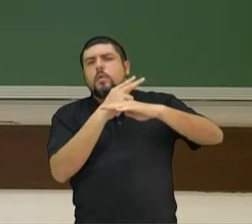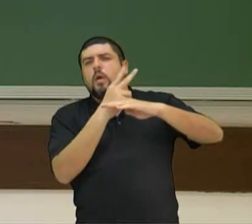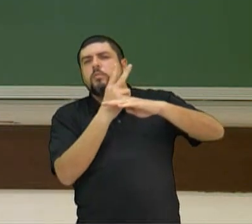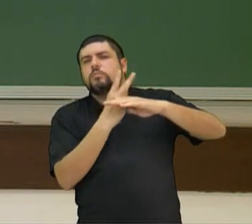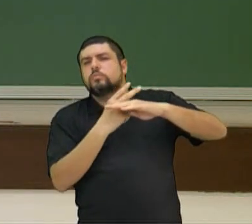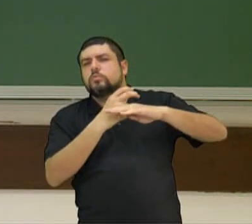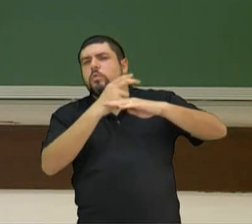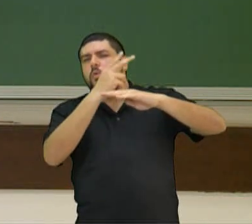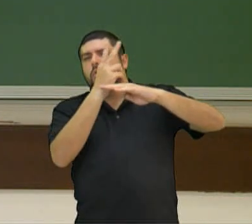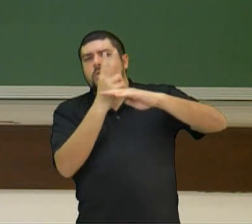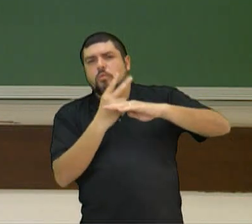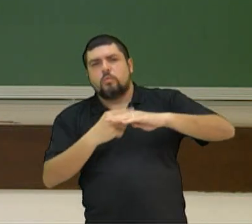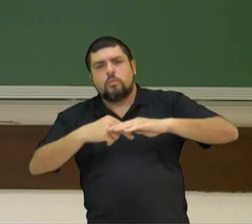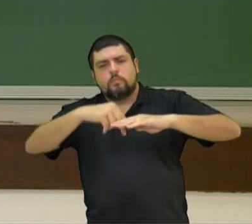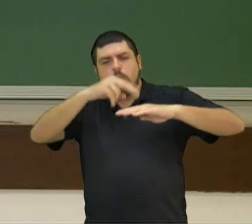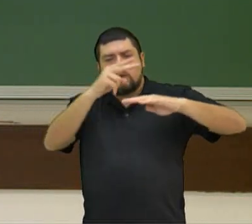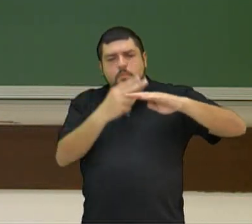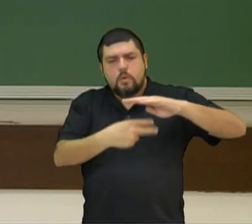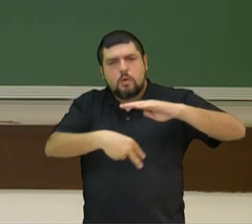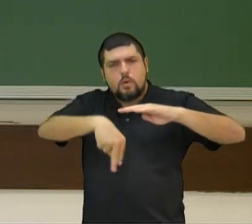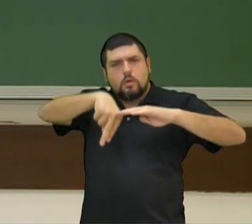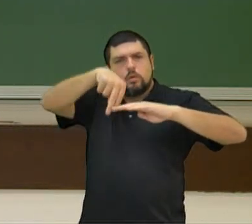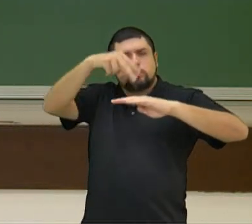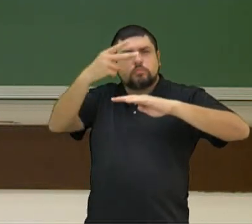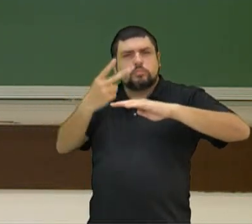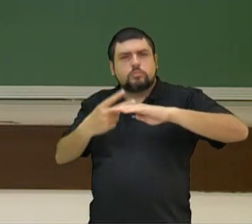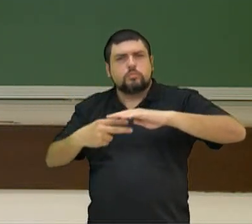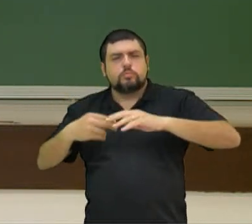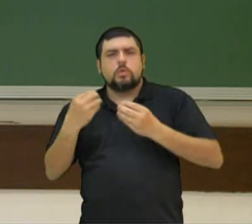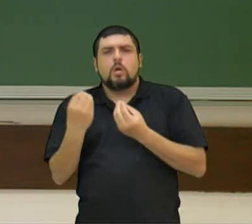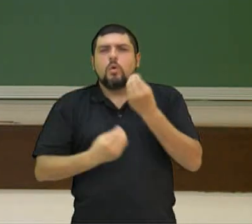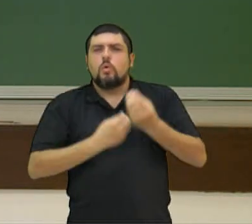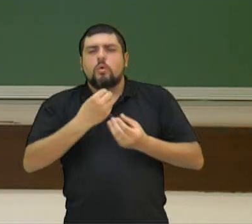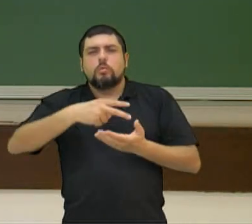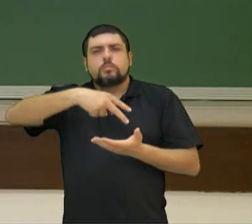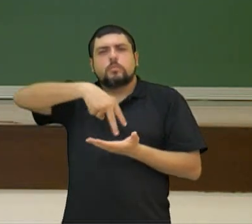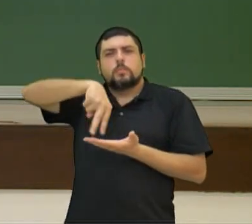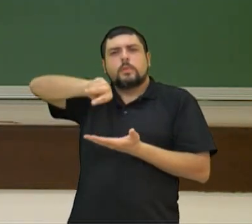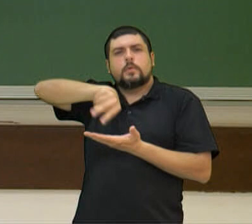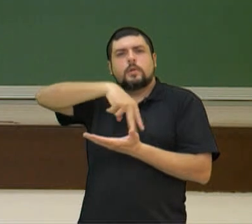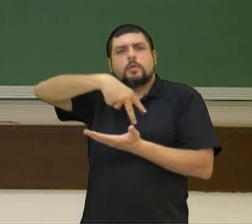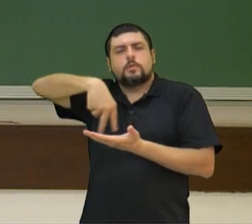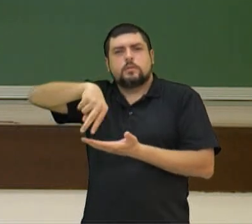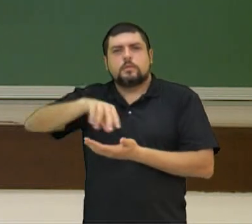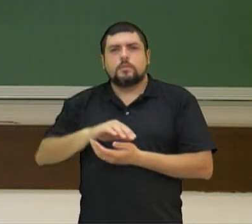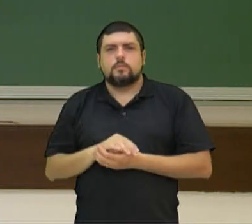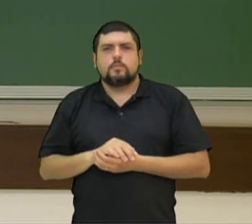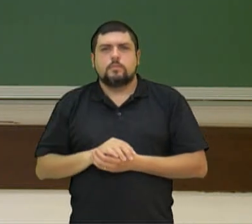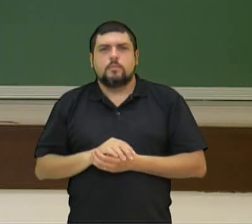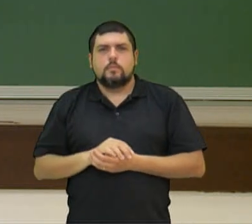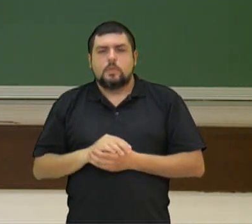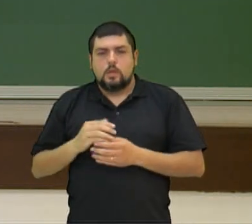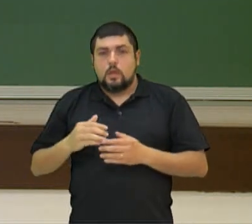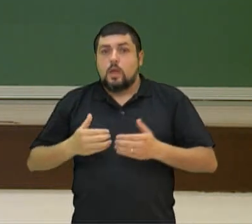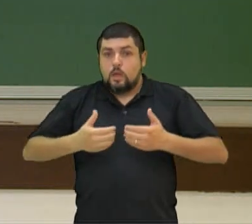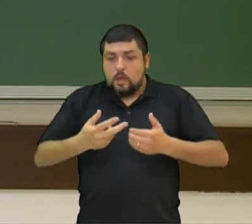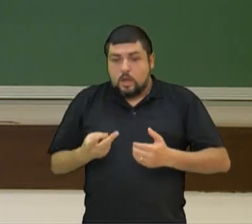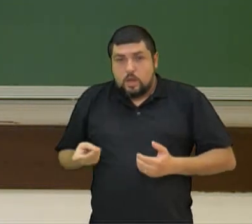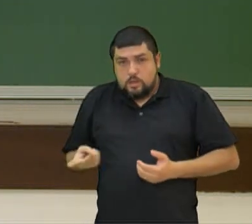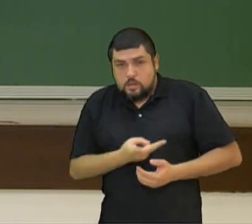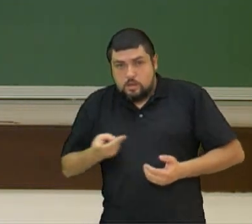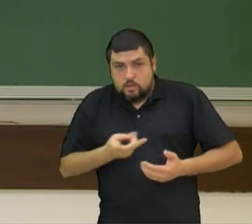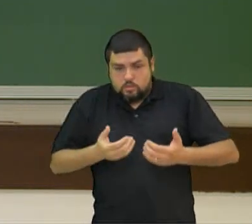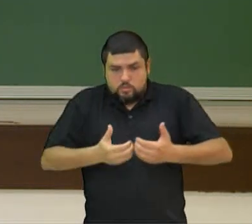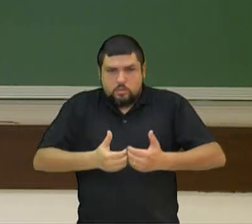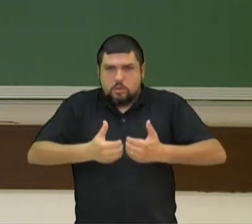a coreografia. Então, a parte artística, ela é avaliada separadamente da